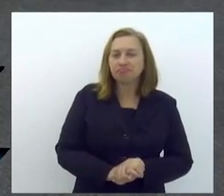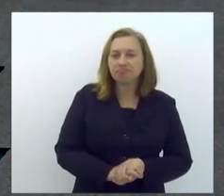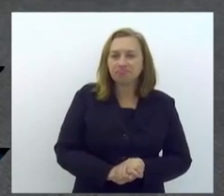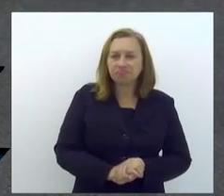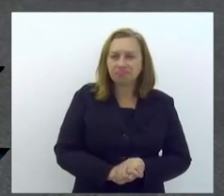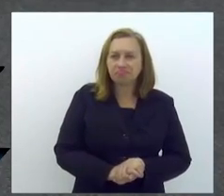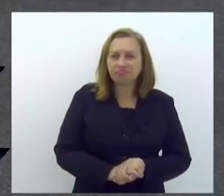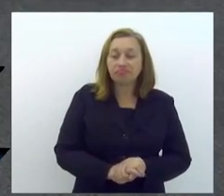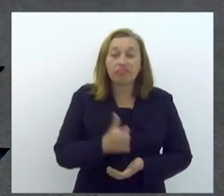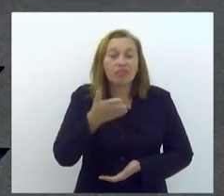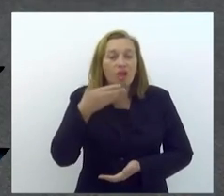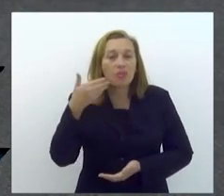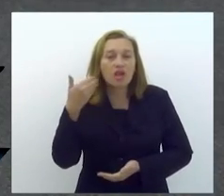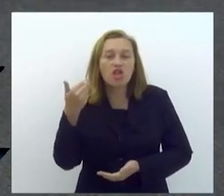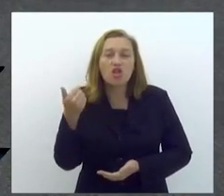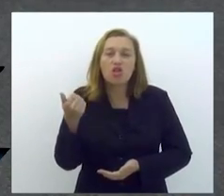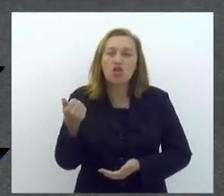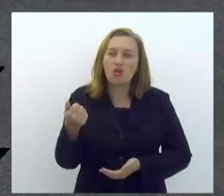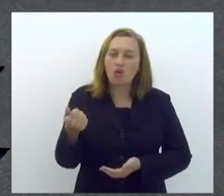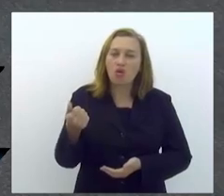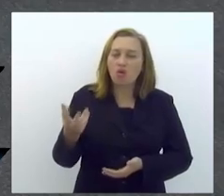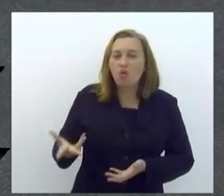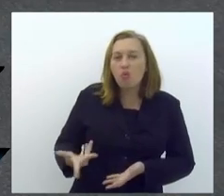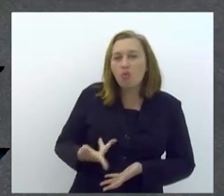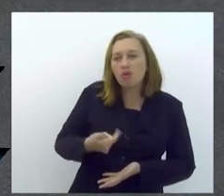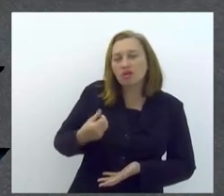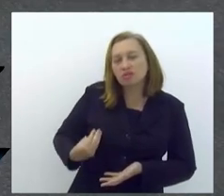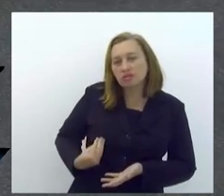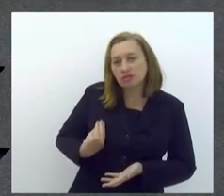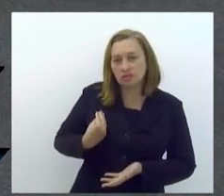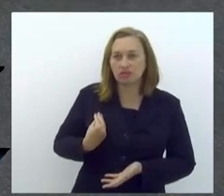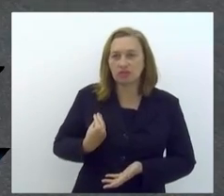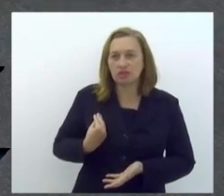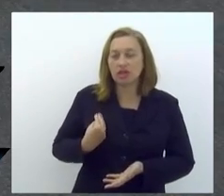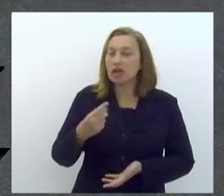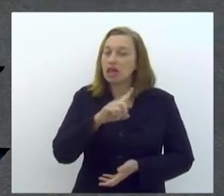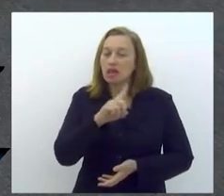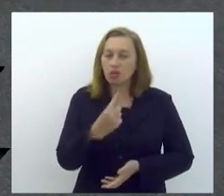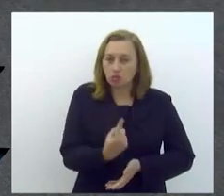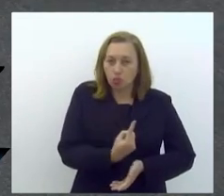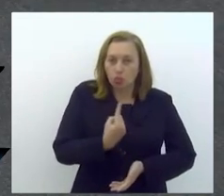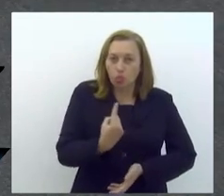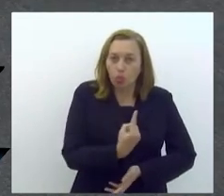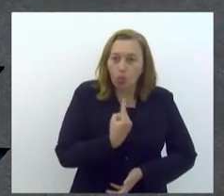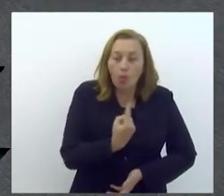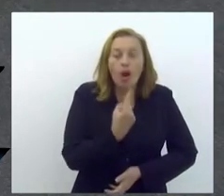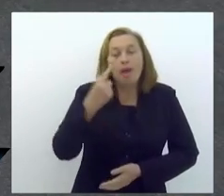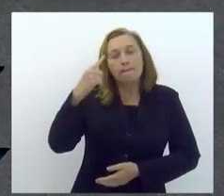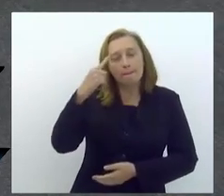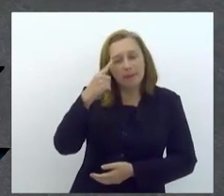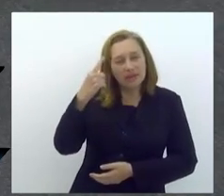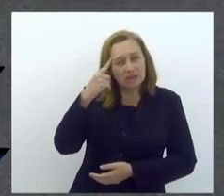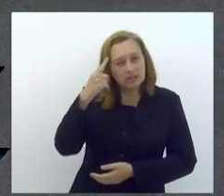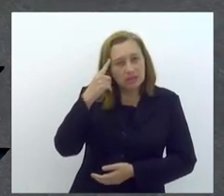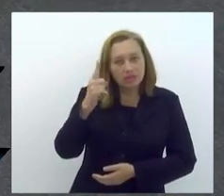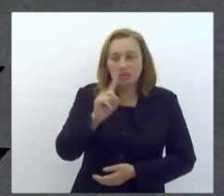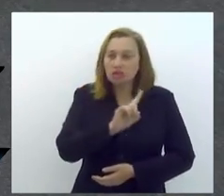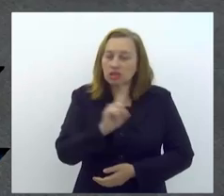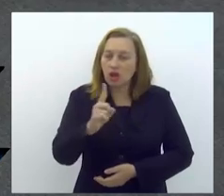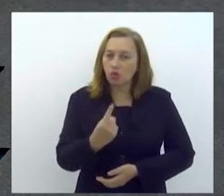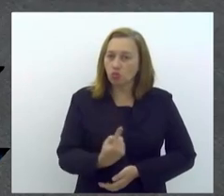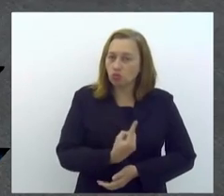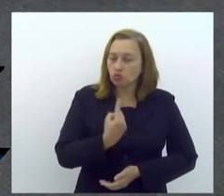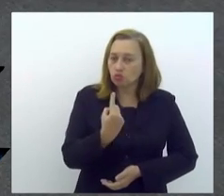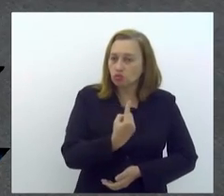uma melhor uma melhor qualidade de vida e não isolamento e é pensando nisso não isolamento